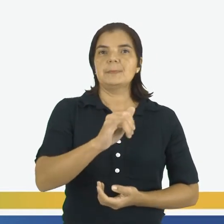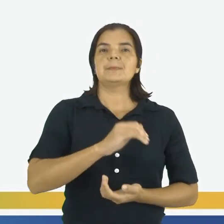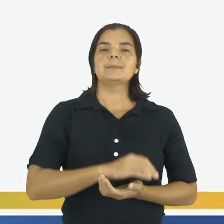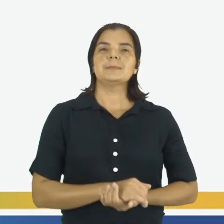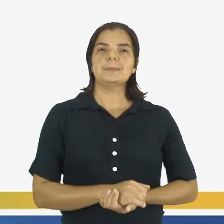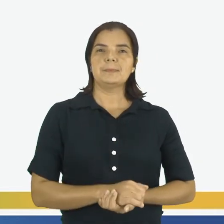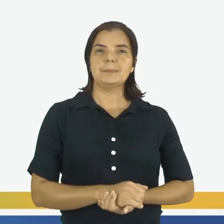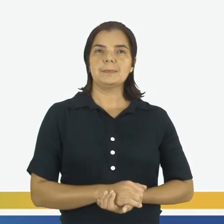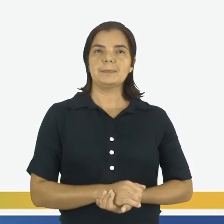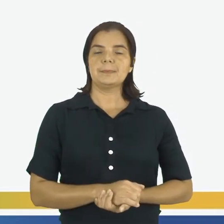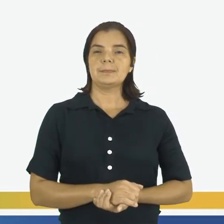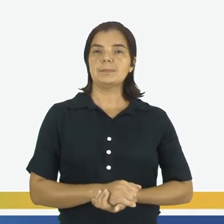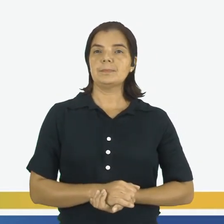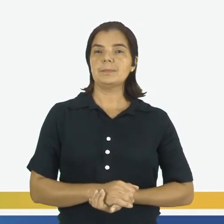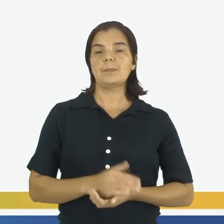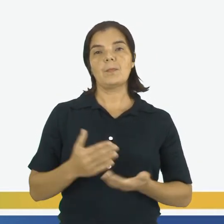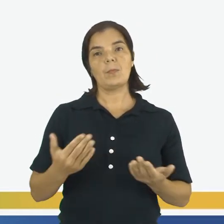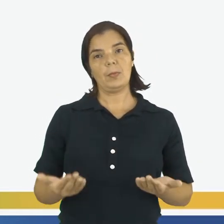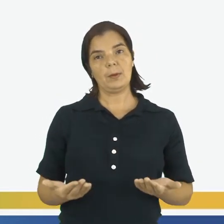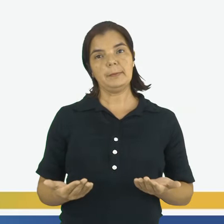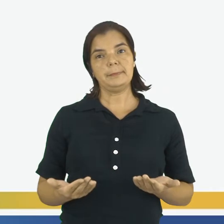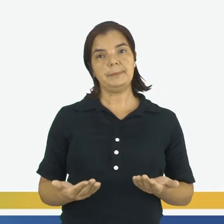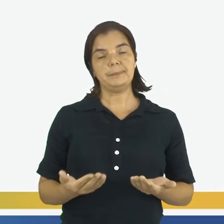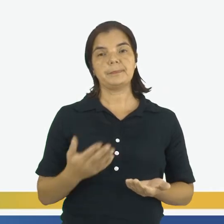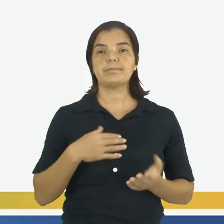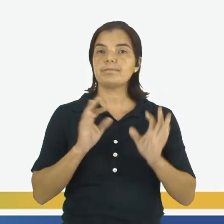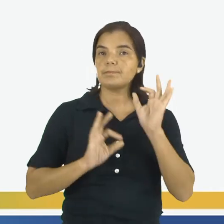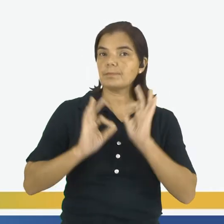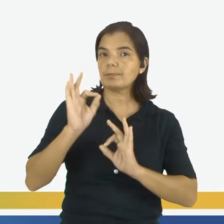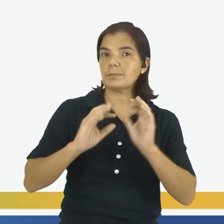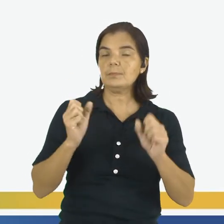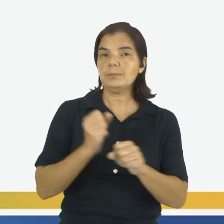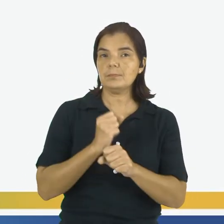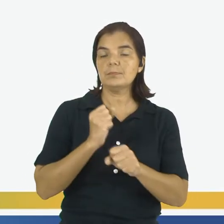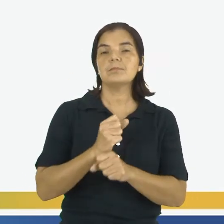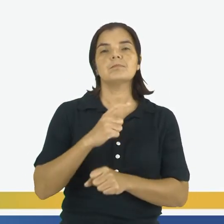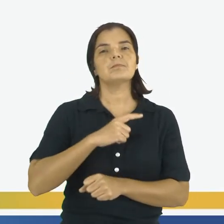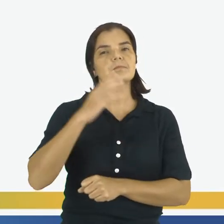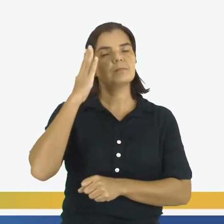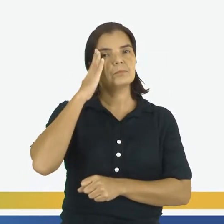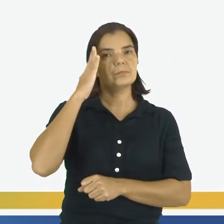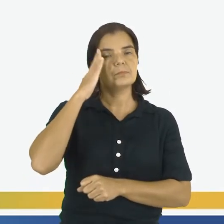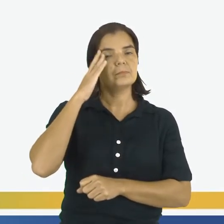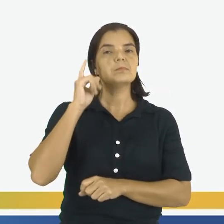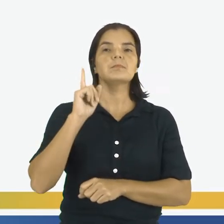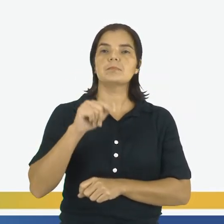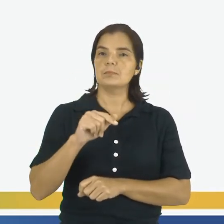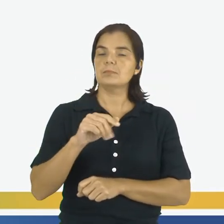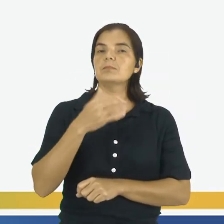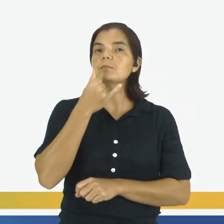elétrica. Então, a partir do momento que é construída uma usina hidrelétrica, tem um entendimento